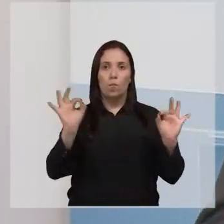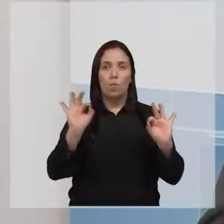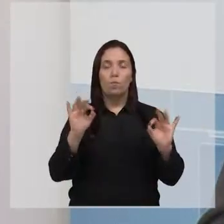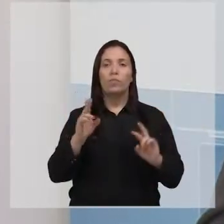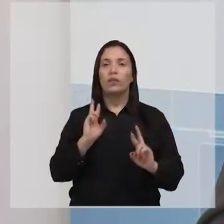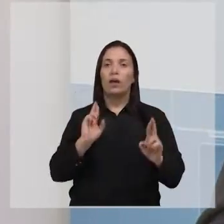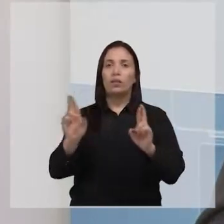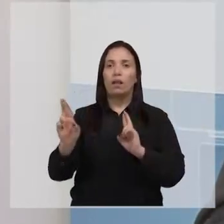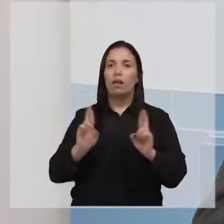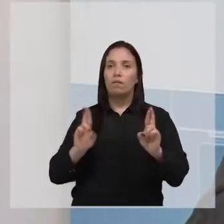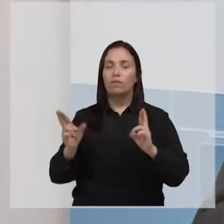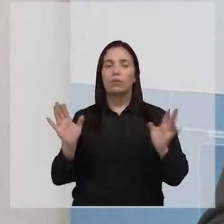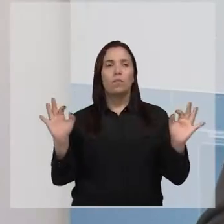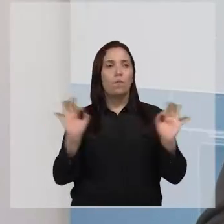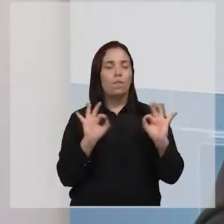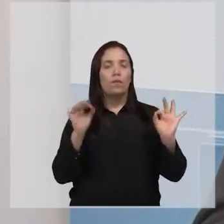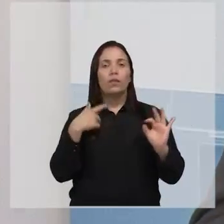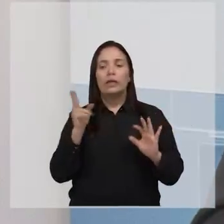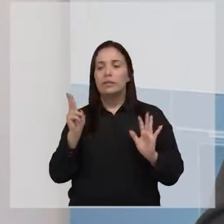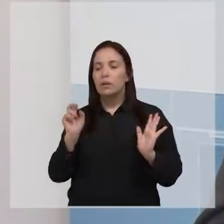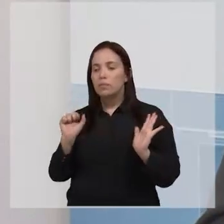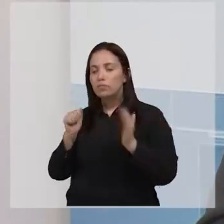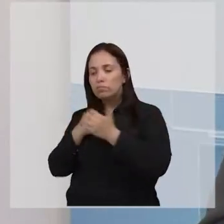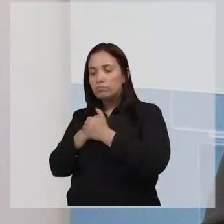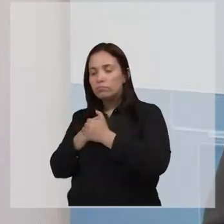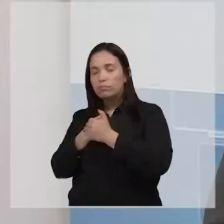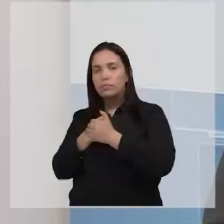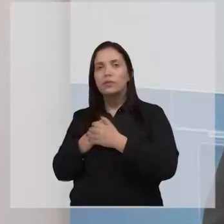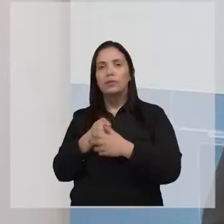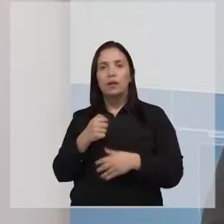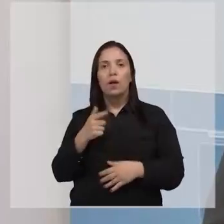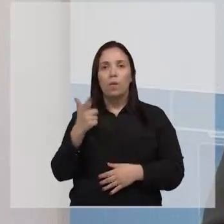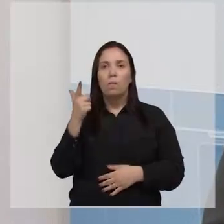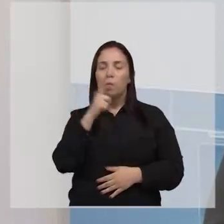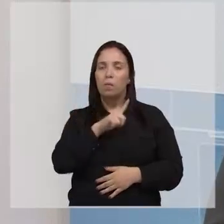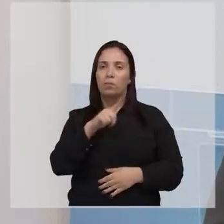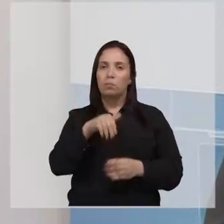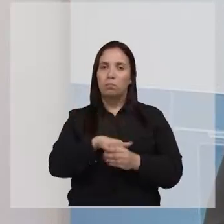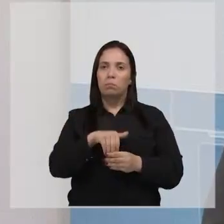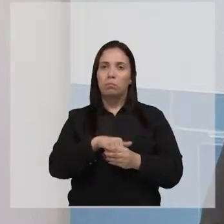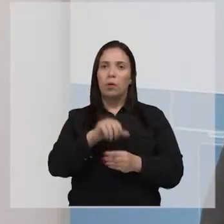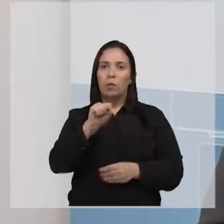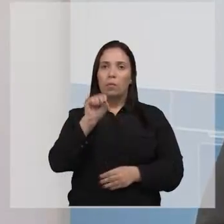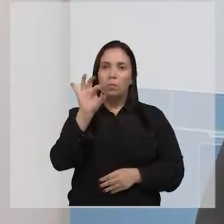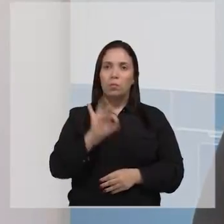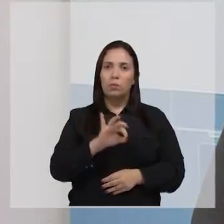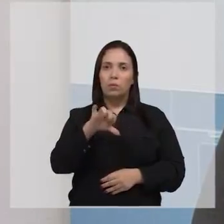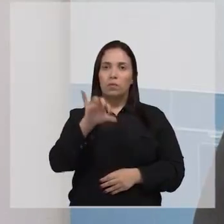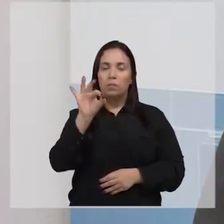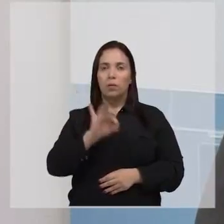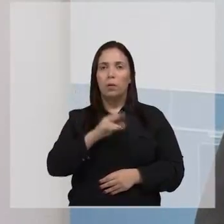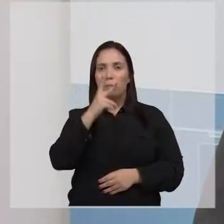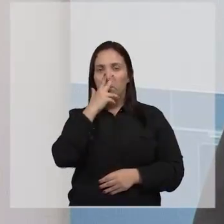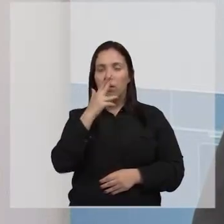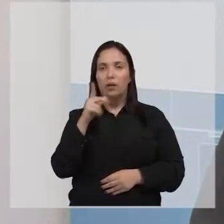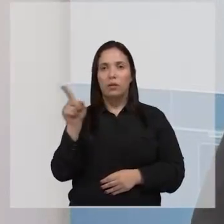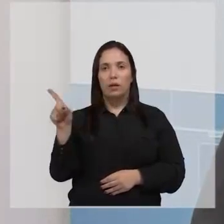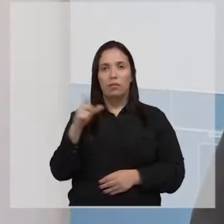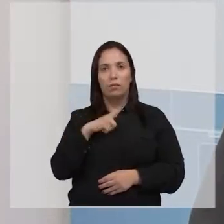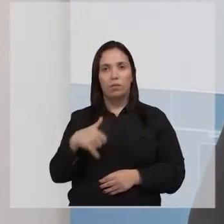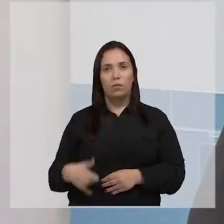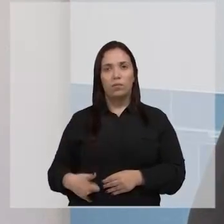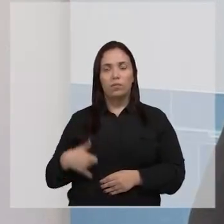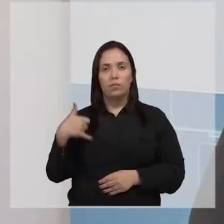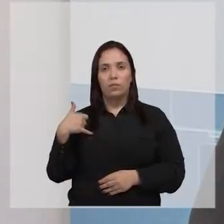dá entrevista, quem leva uma vida pacata, tá muito bom, né? Então ele mesmo satisfeito com a